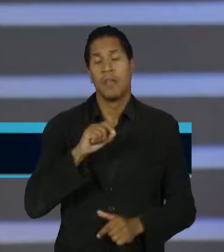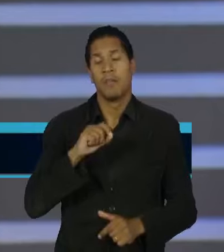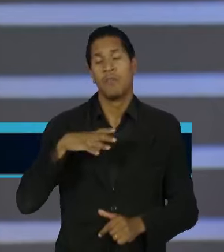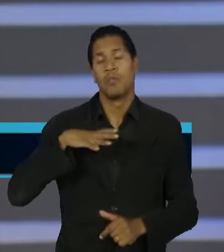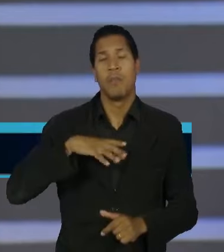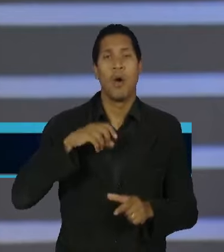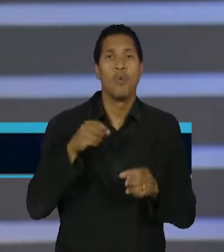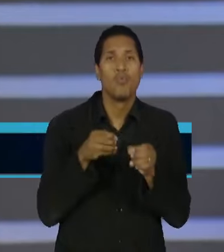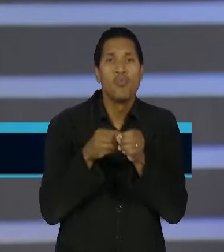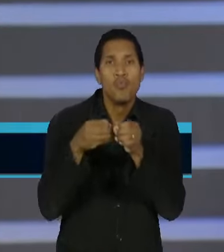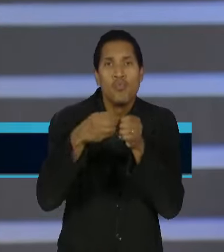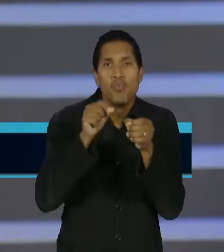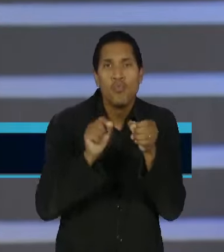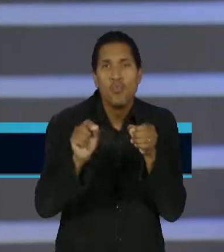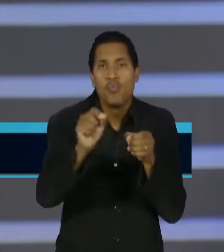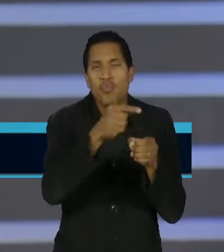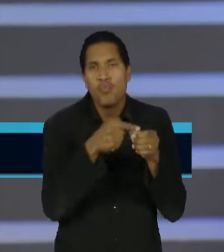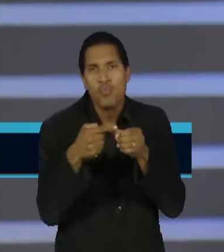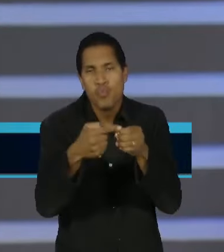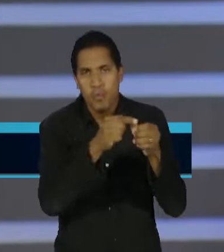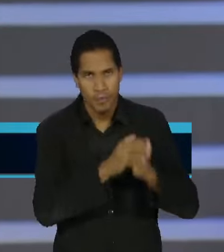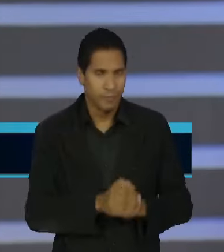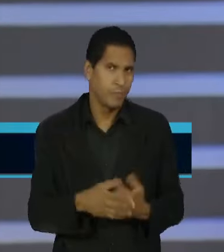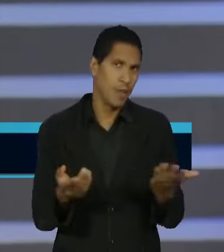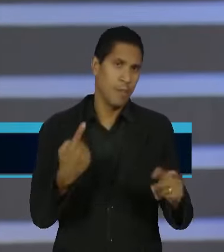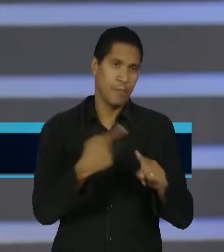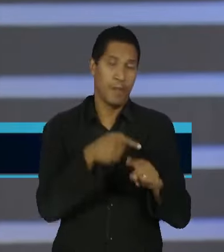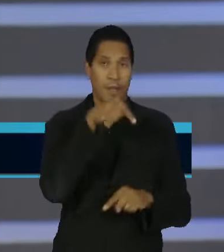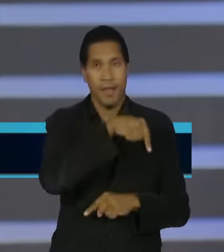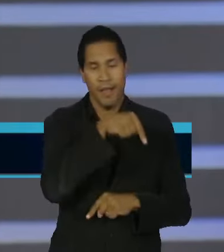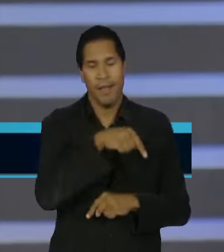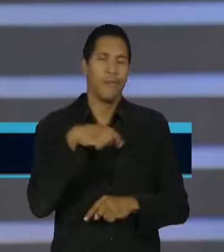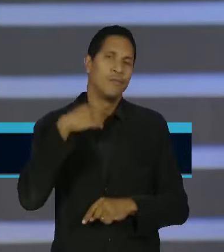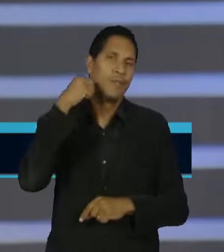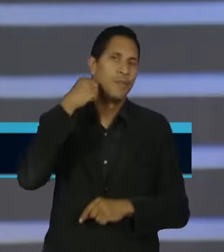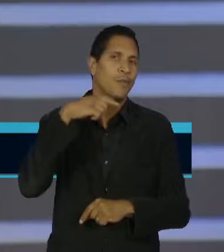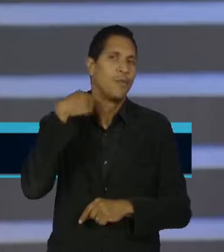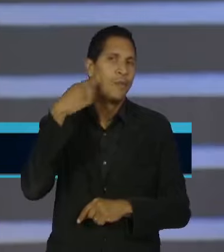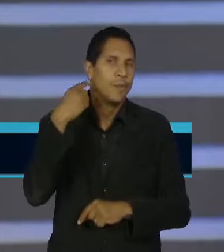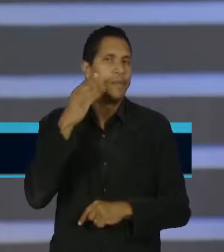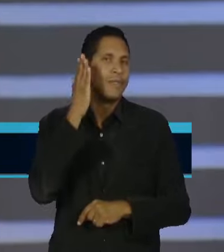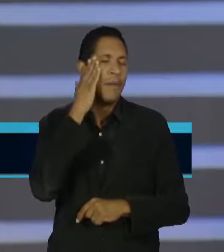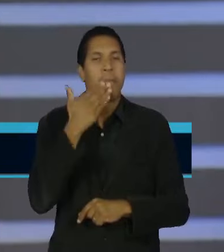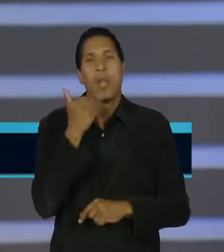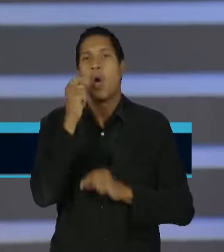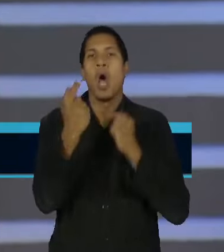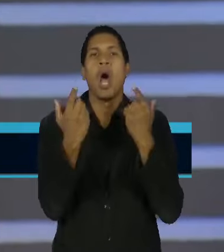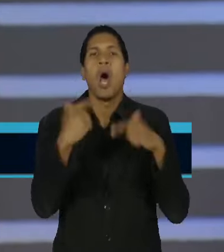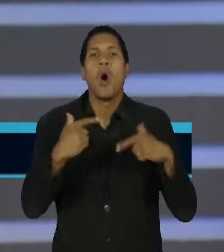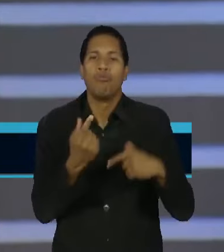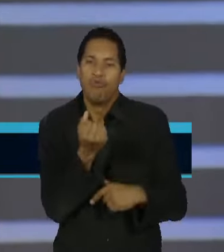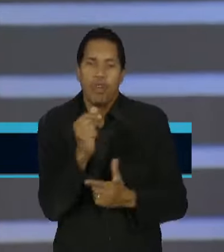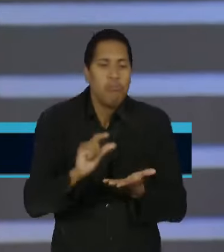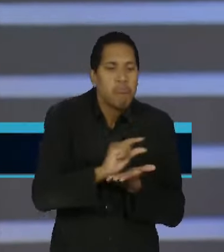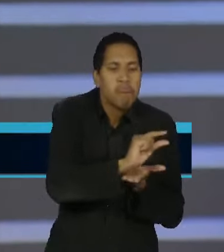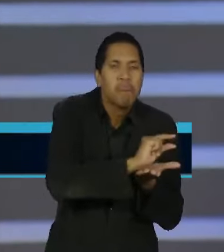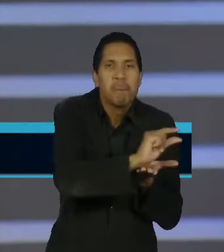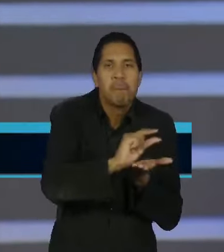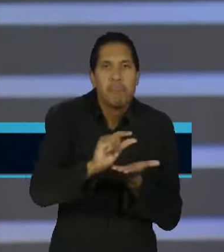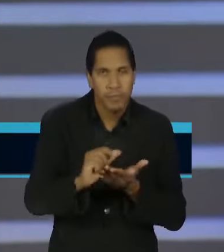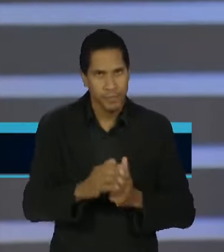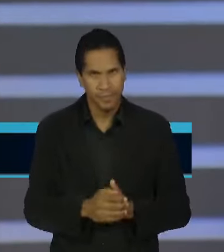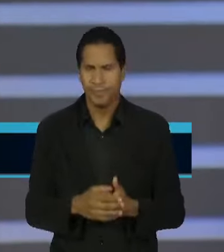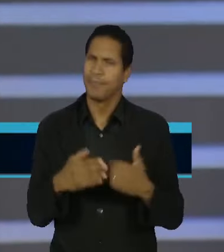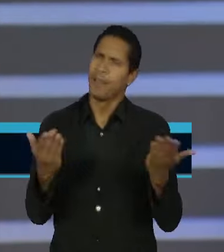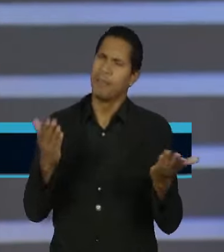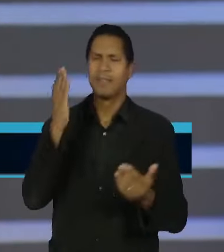da Câmara a gente porque o parlamentar sabe onde é melhor ser gasto a questão é que nem só de recursos para municípios